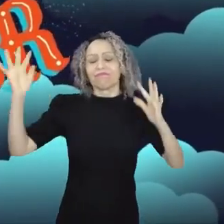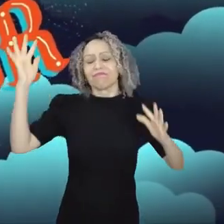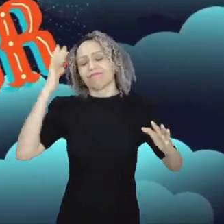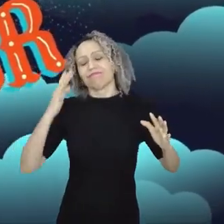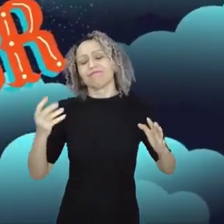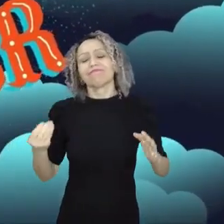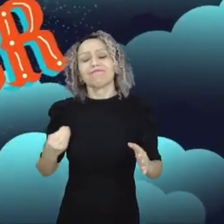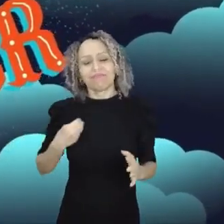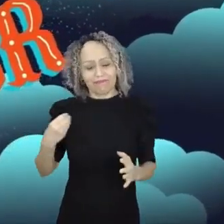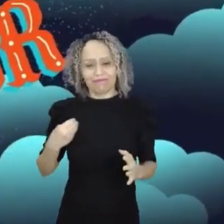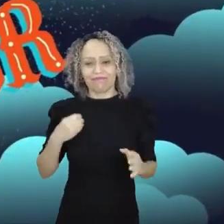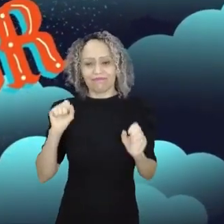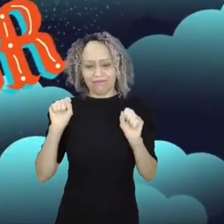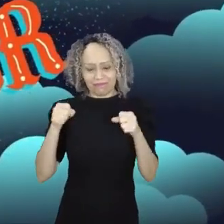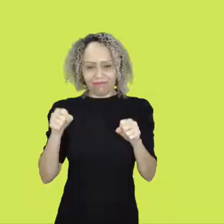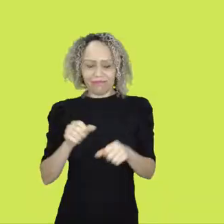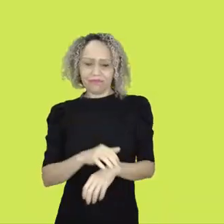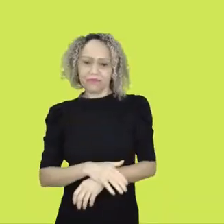viver.